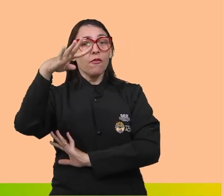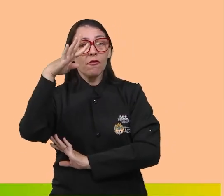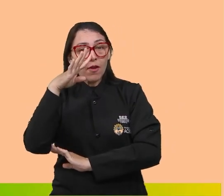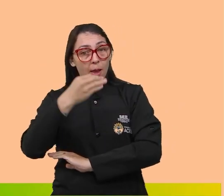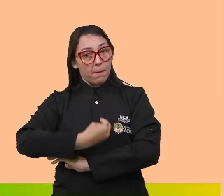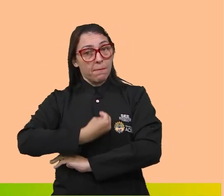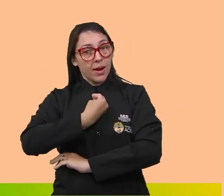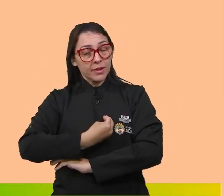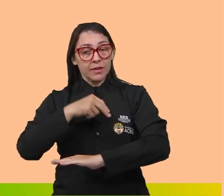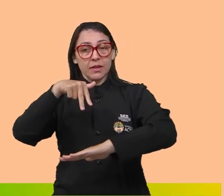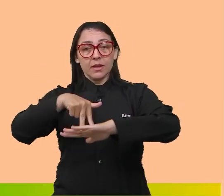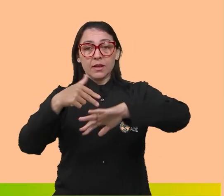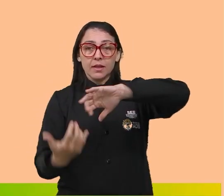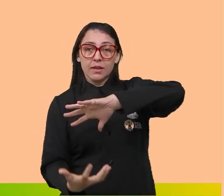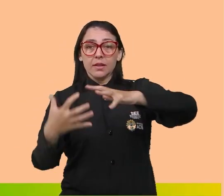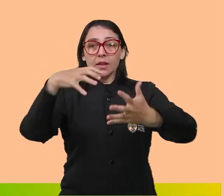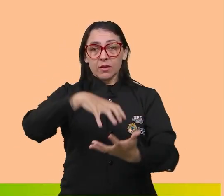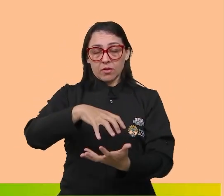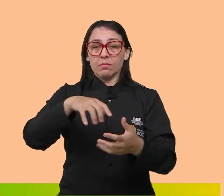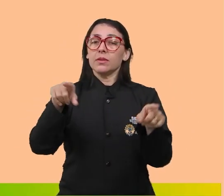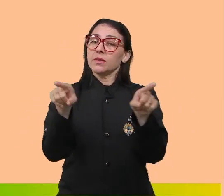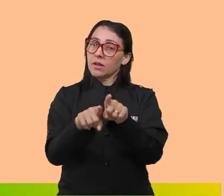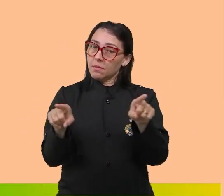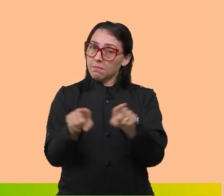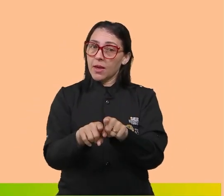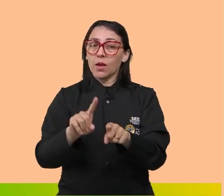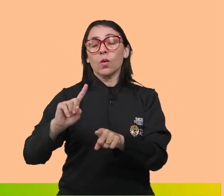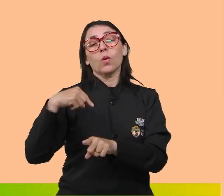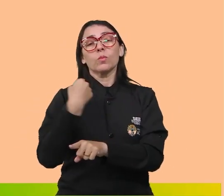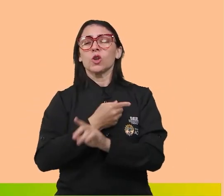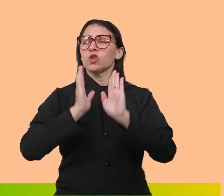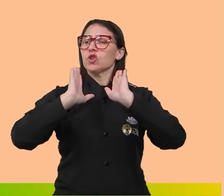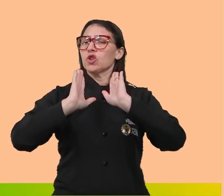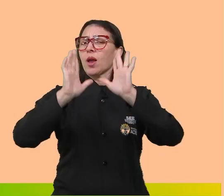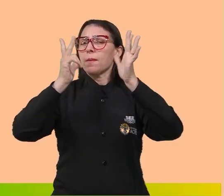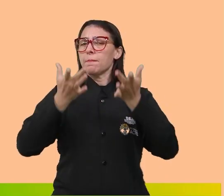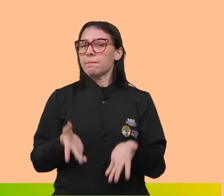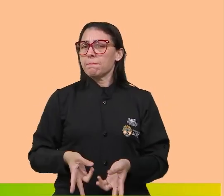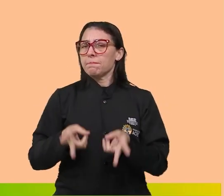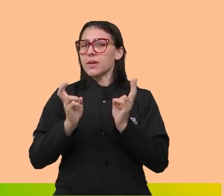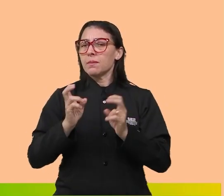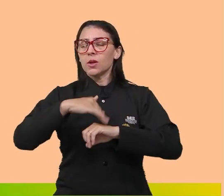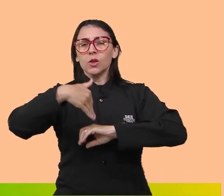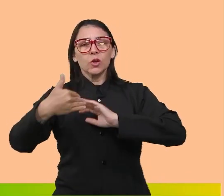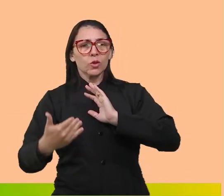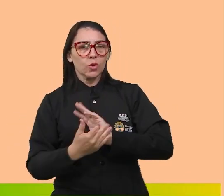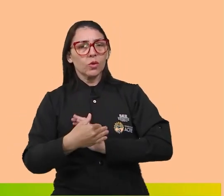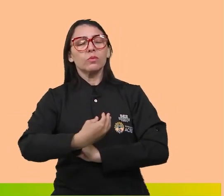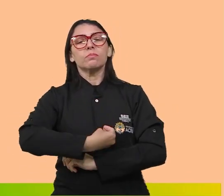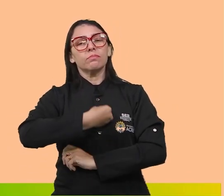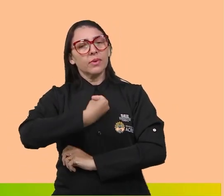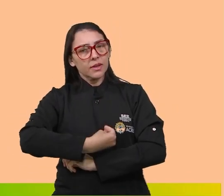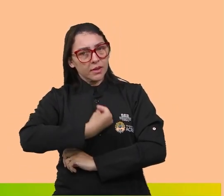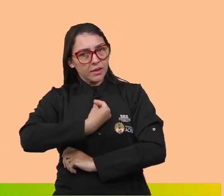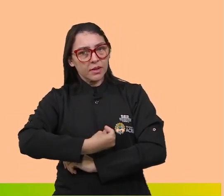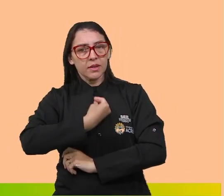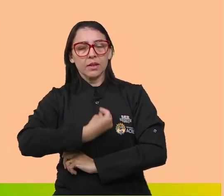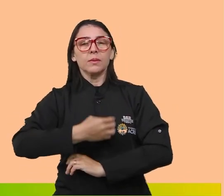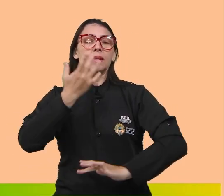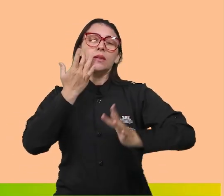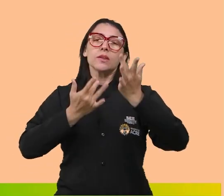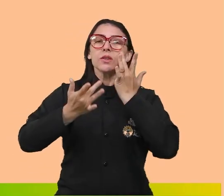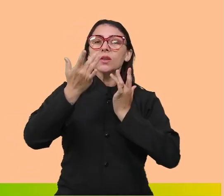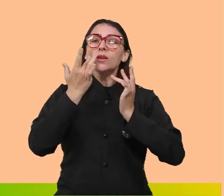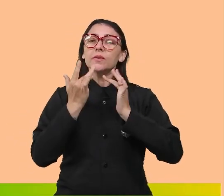espectadores que atuam e transformam a cena, assim como a gente já observou. Todo mundo é participante desse